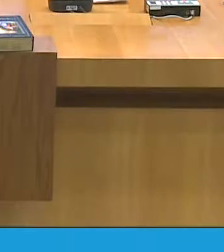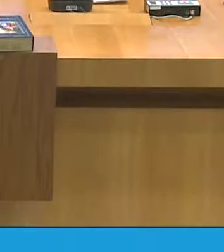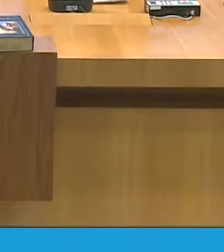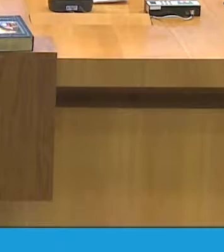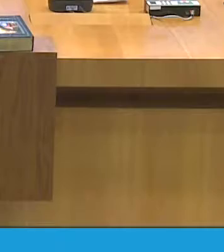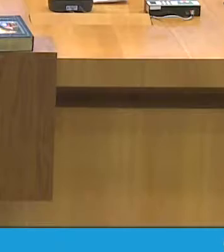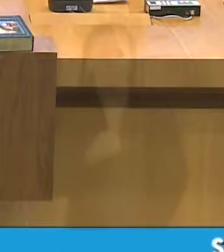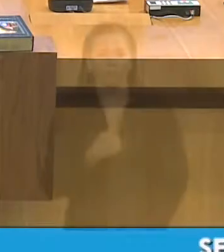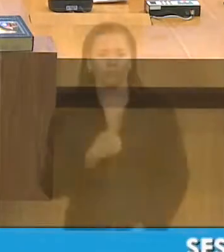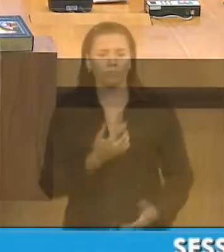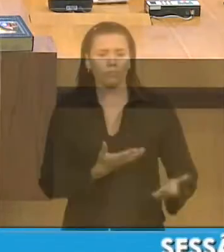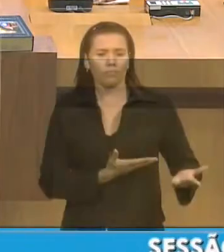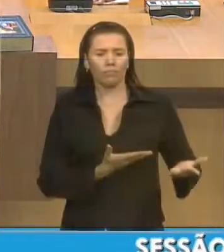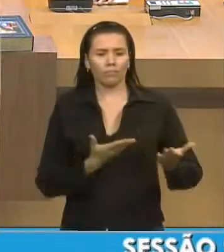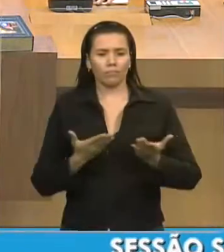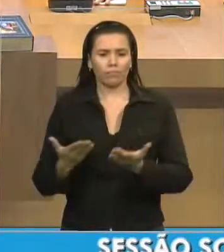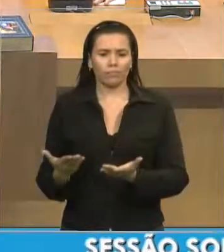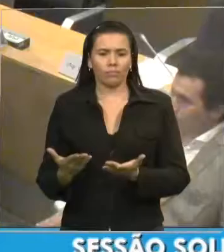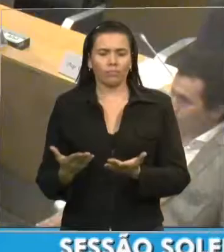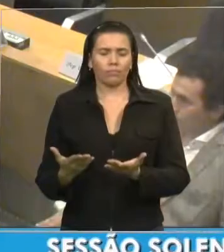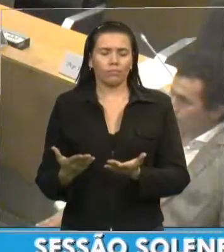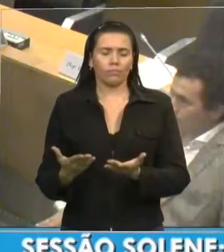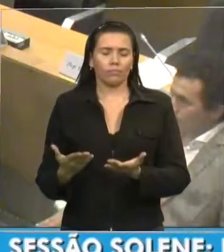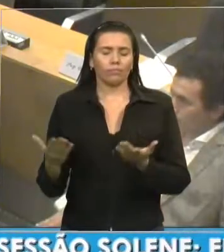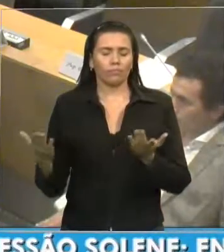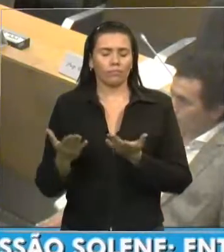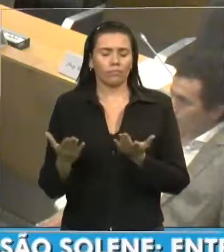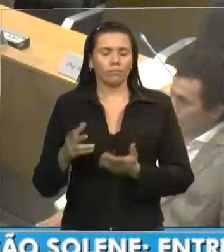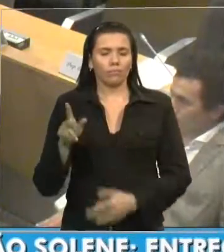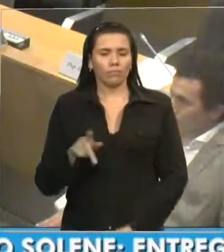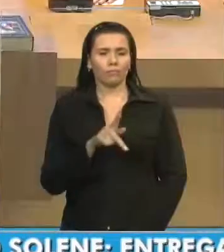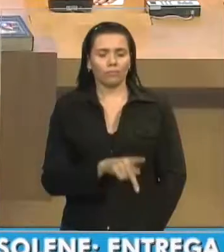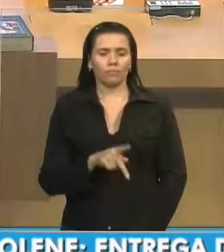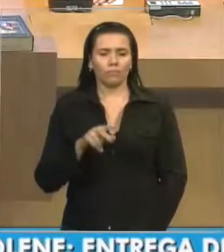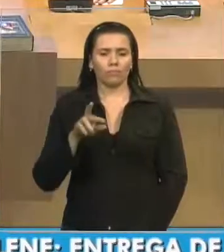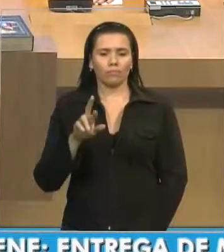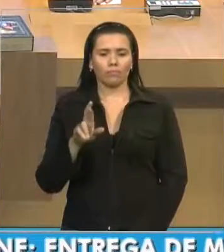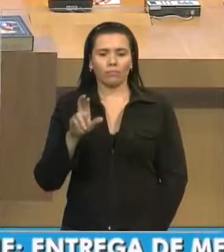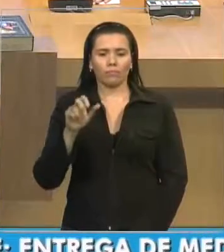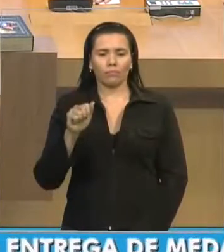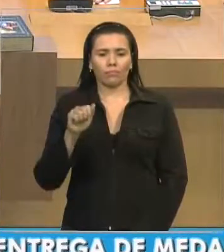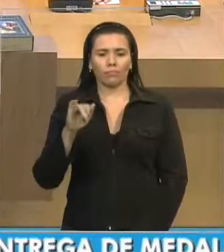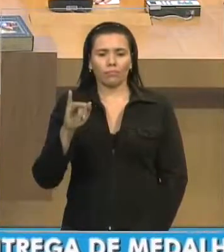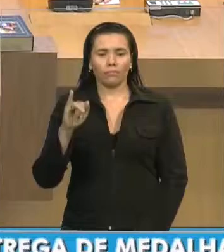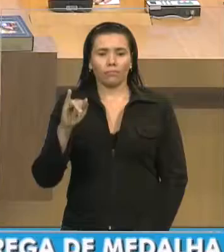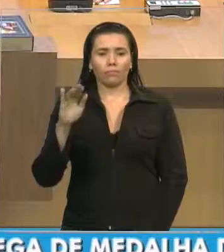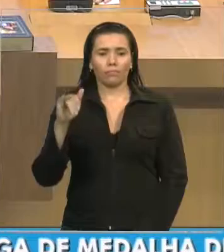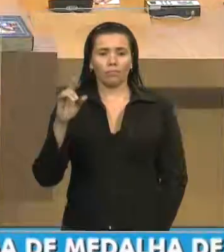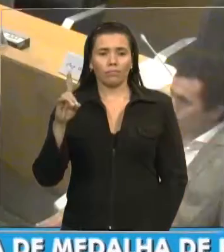Concedo a palavra ao professor Raimundo Soares Figueiredo.